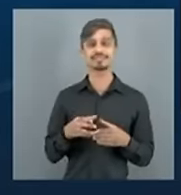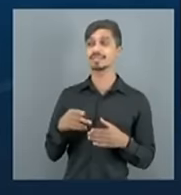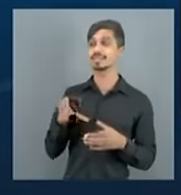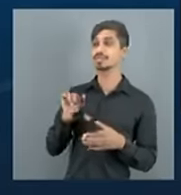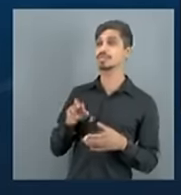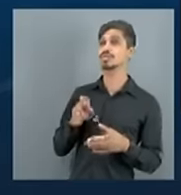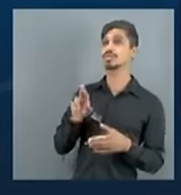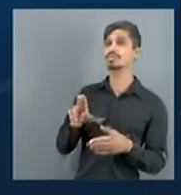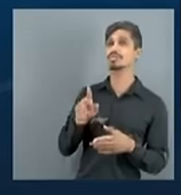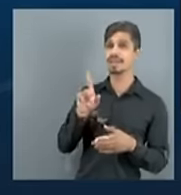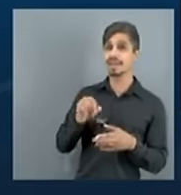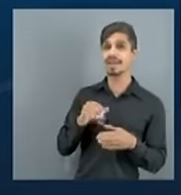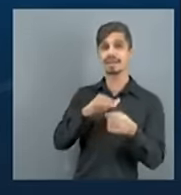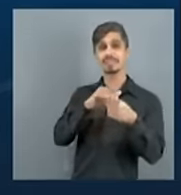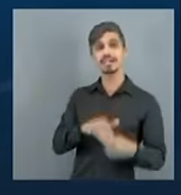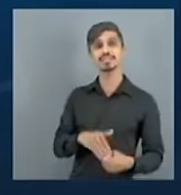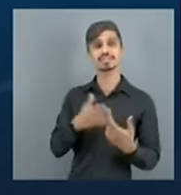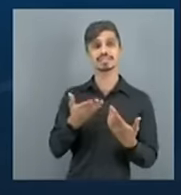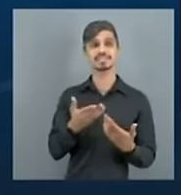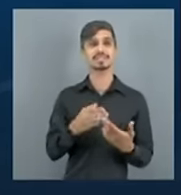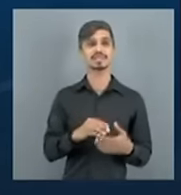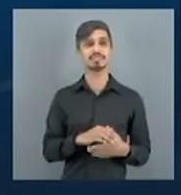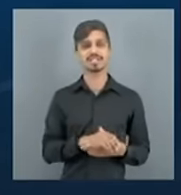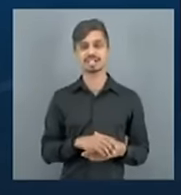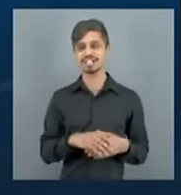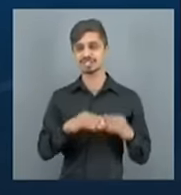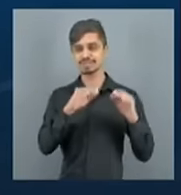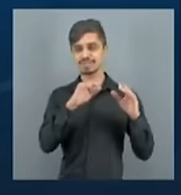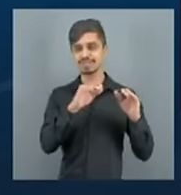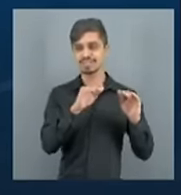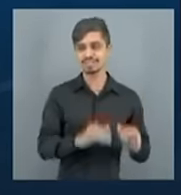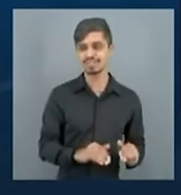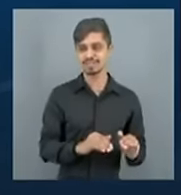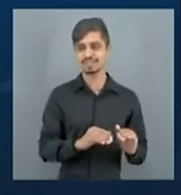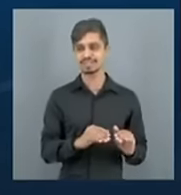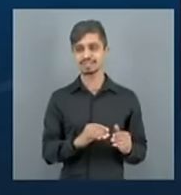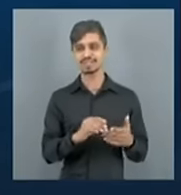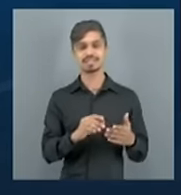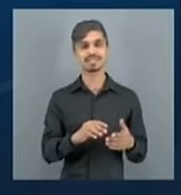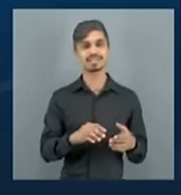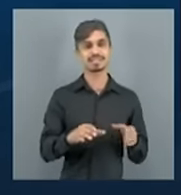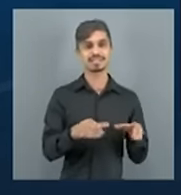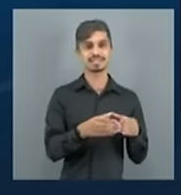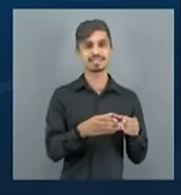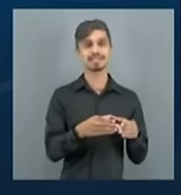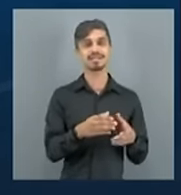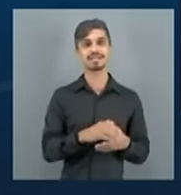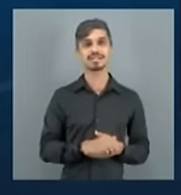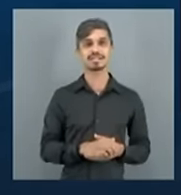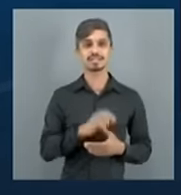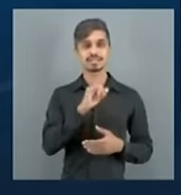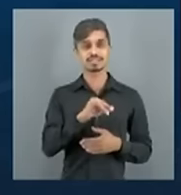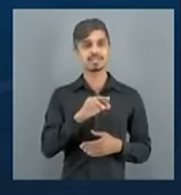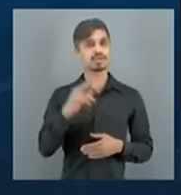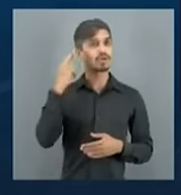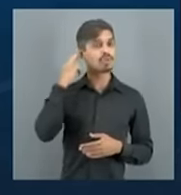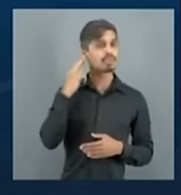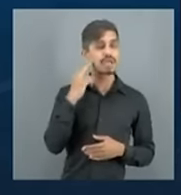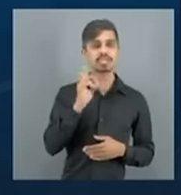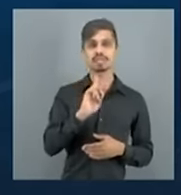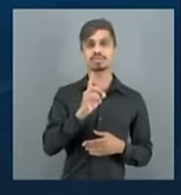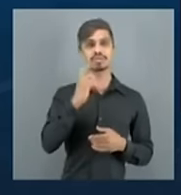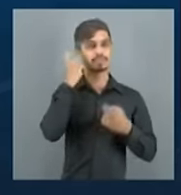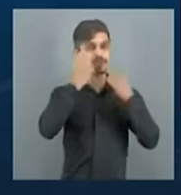dá dinheiro é rebaixar time. E para mim, é como eu te falei, se você... Um exemplo, o Romário é presidente do América. Se o Romário não está